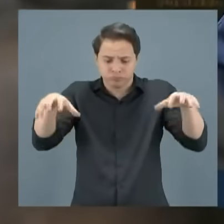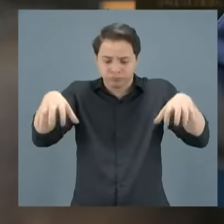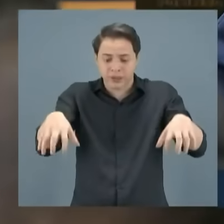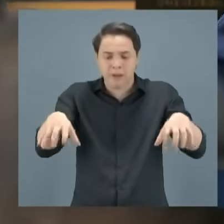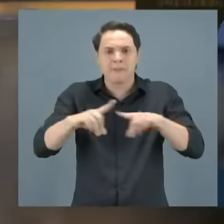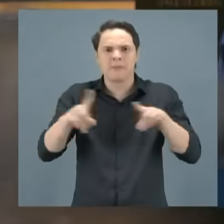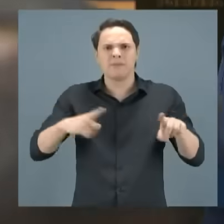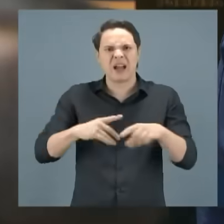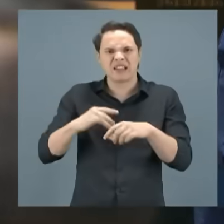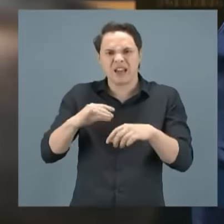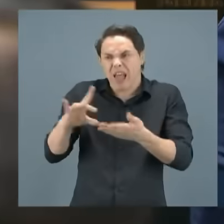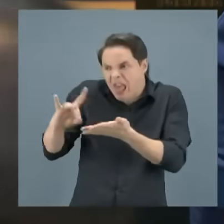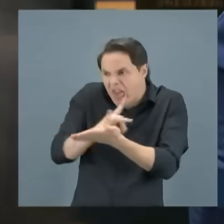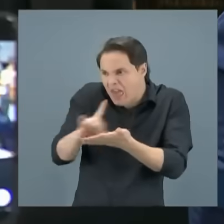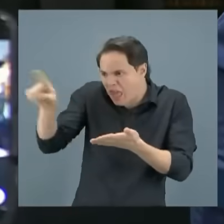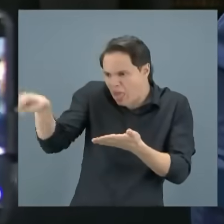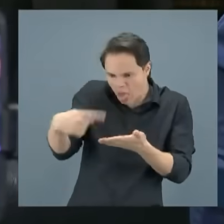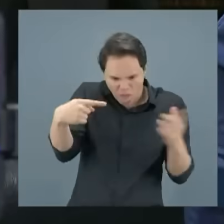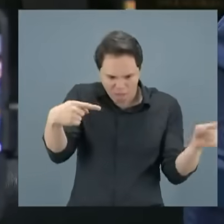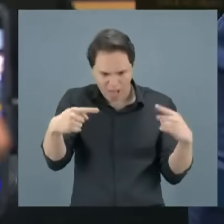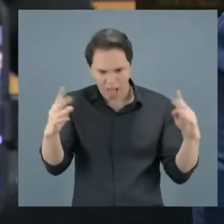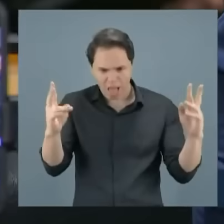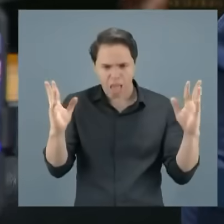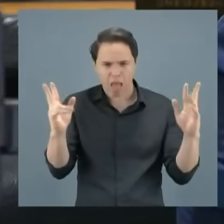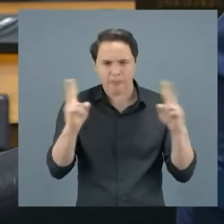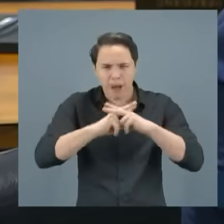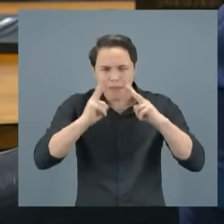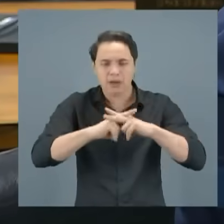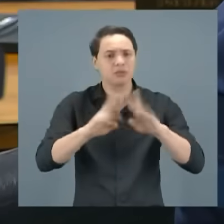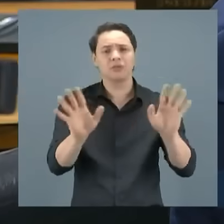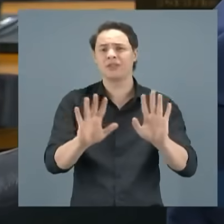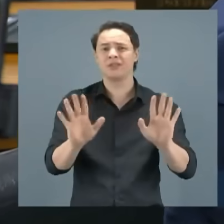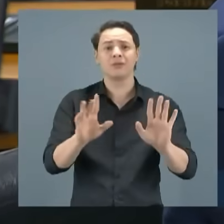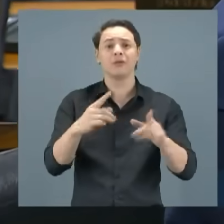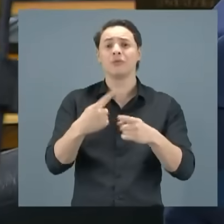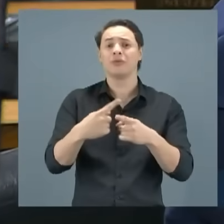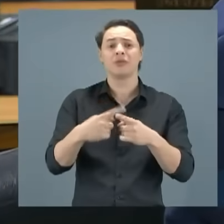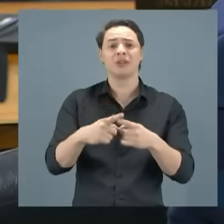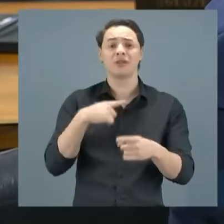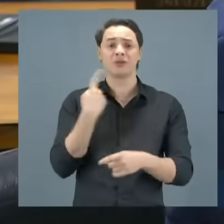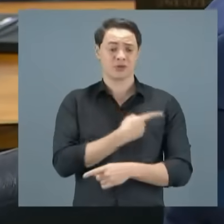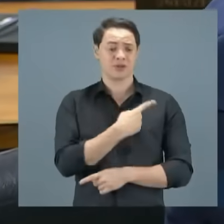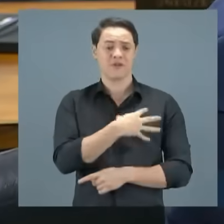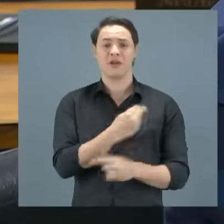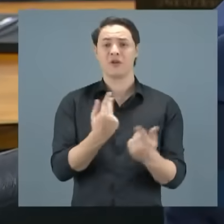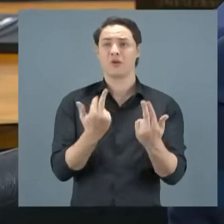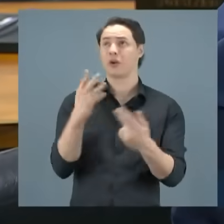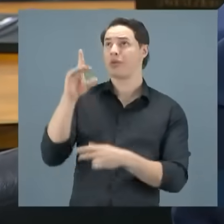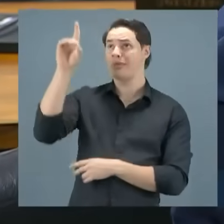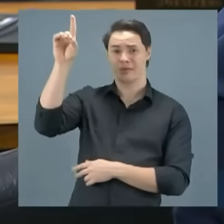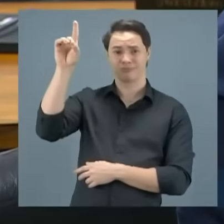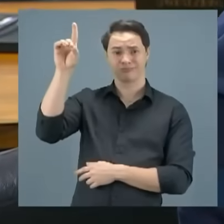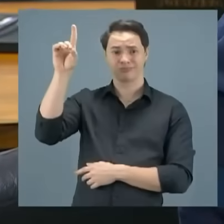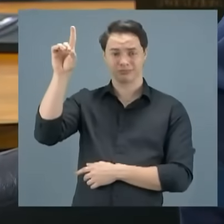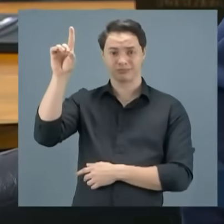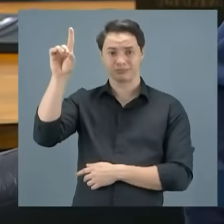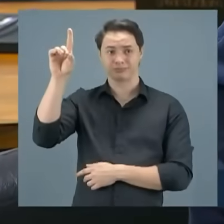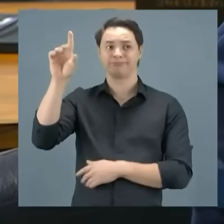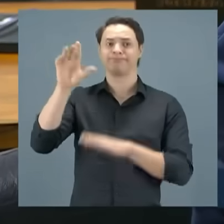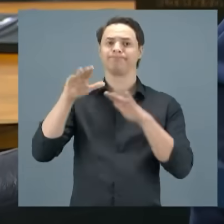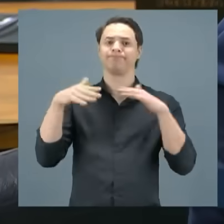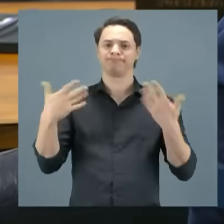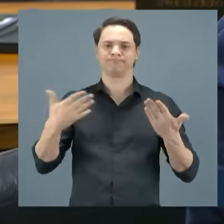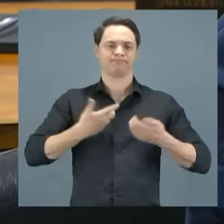Jamais inimigos, porque nós somos irmãos, filhos do mesmo Deus. Essa é a postura que eu quero colocar.